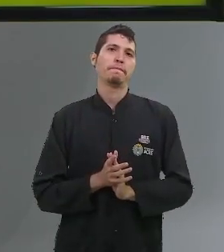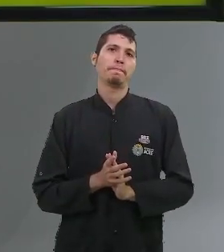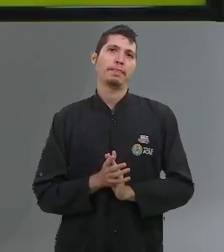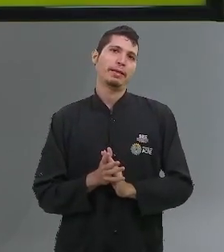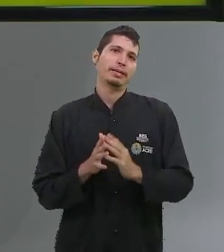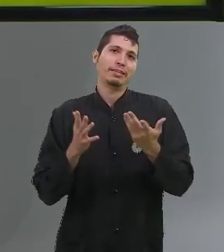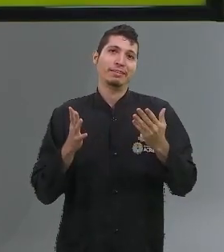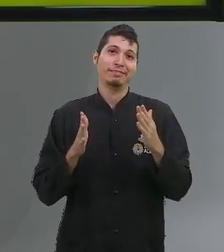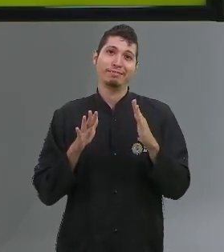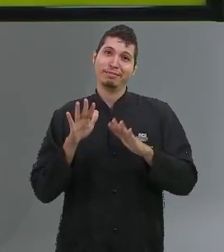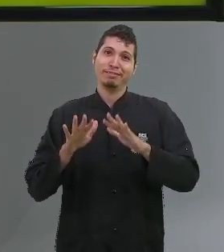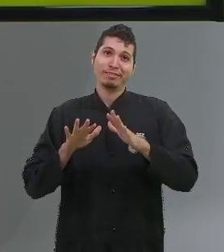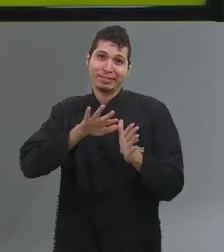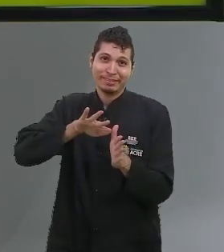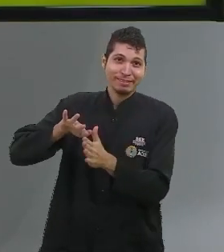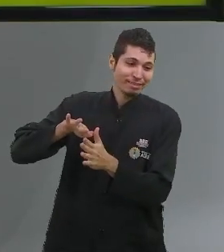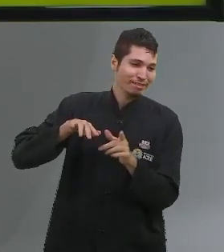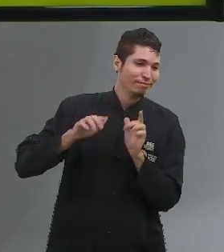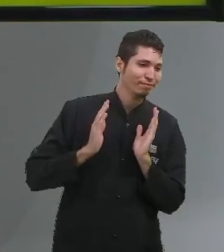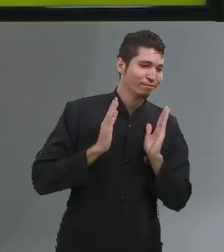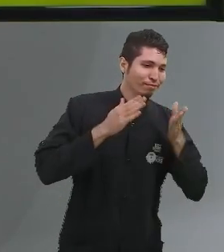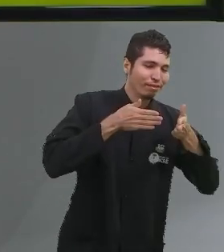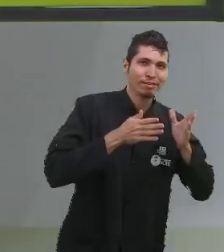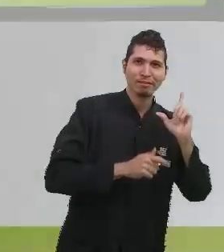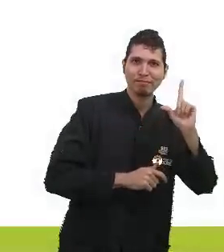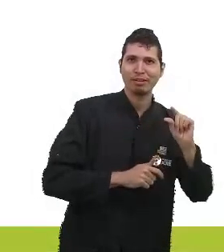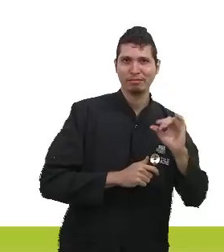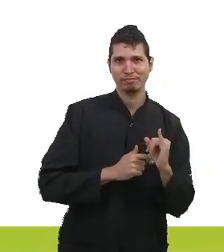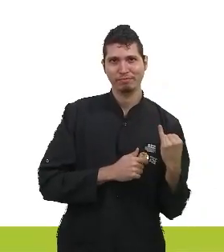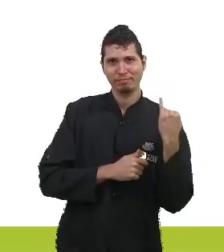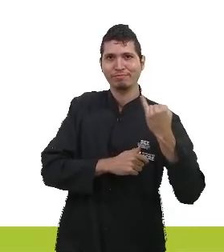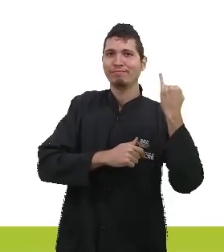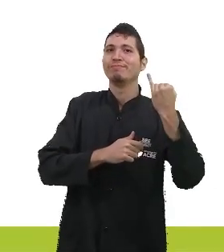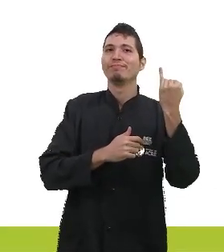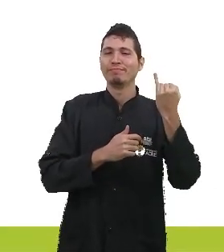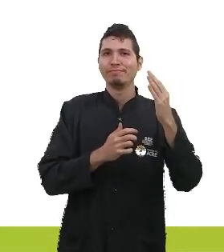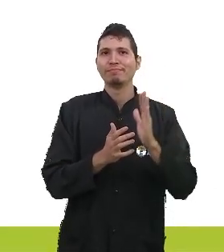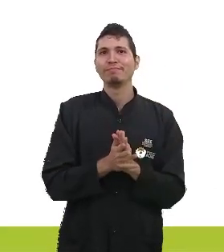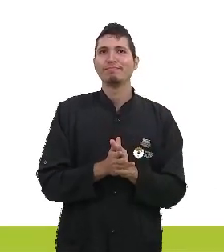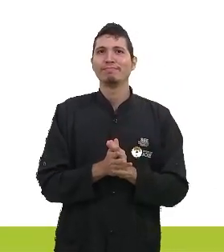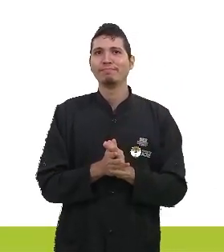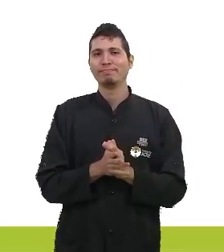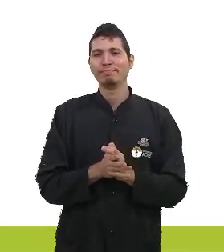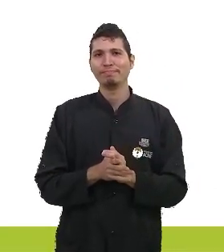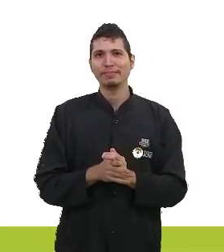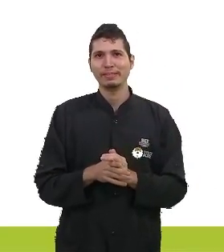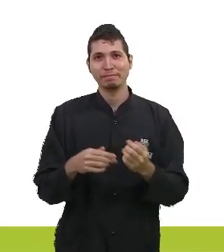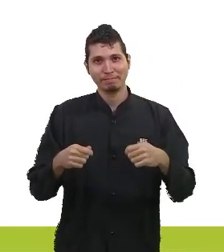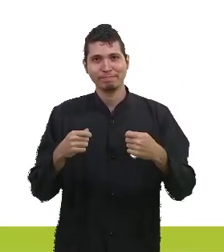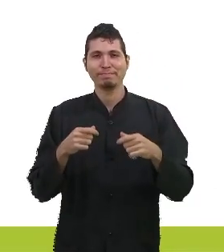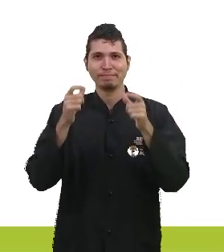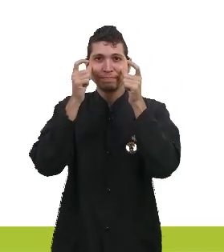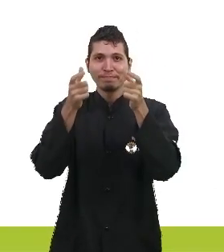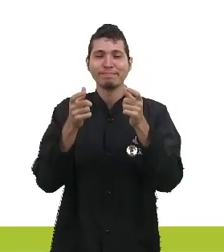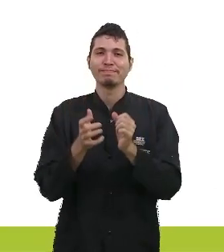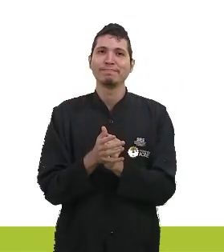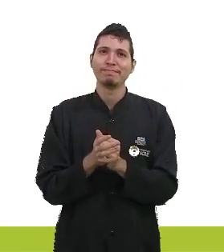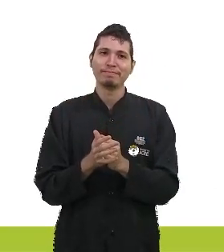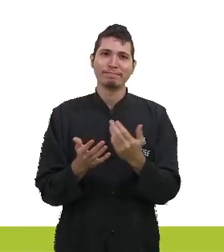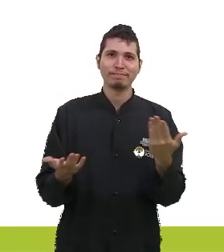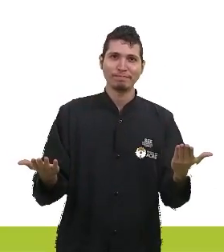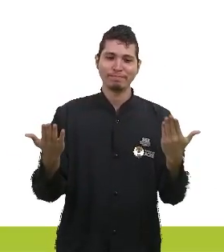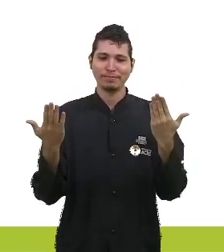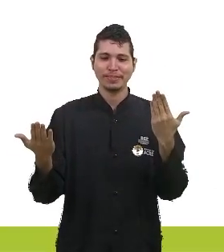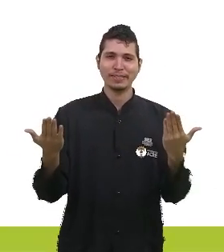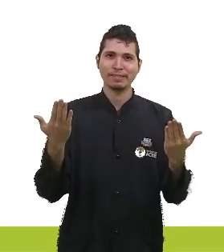ter agendado ou delegado, tranquilo? Então a gente começa a ver esses resultados desse sentido. A gestão do tempo. Ao delegar